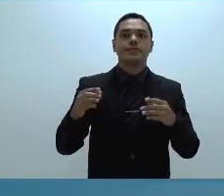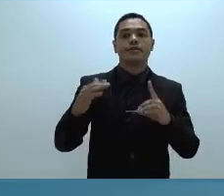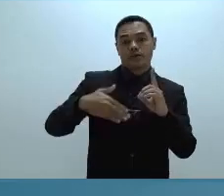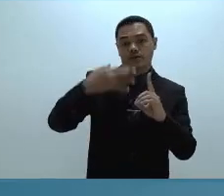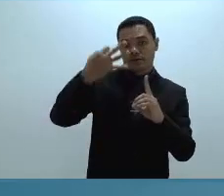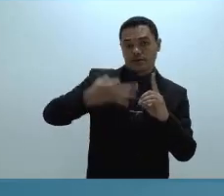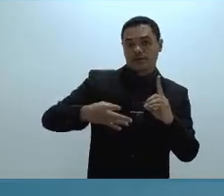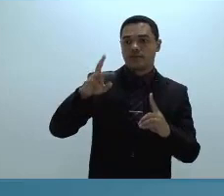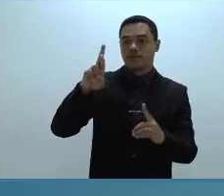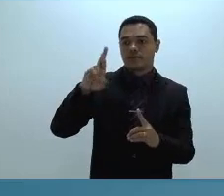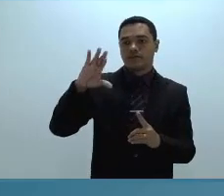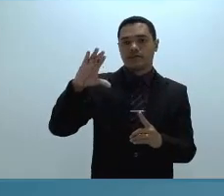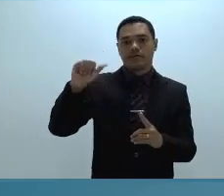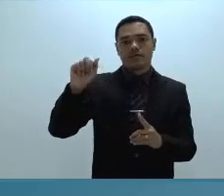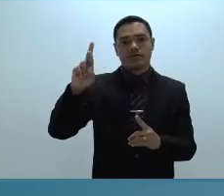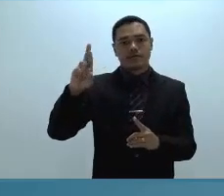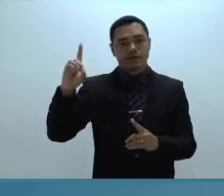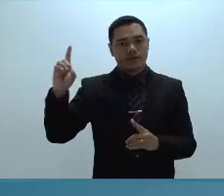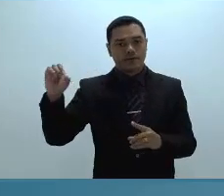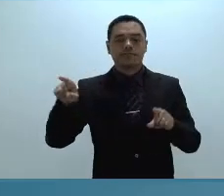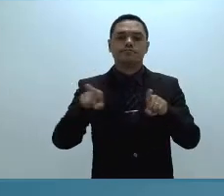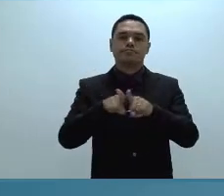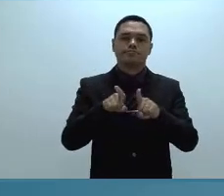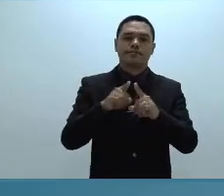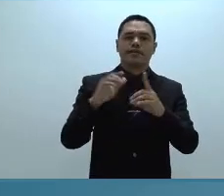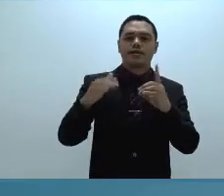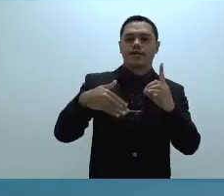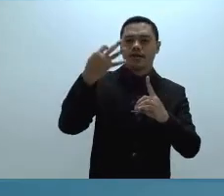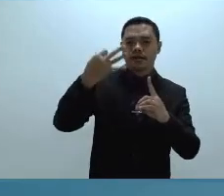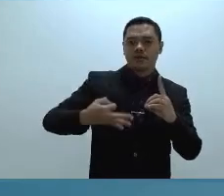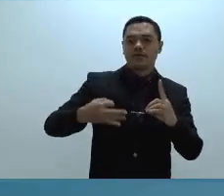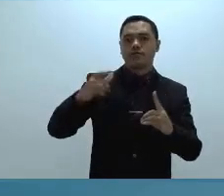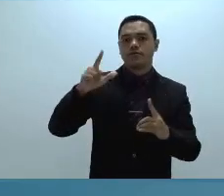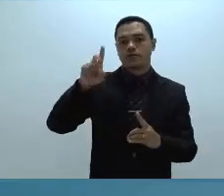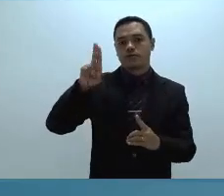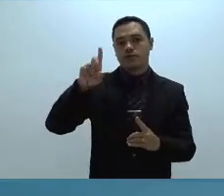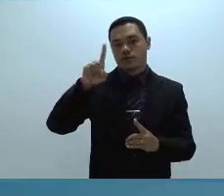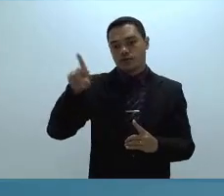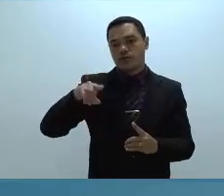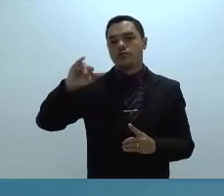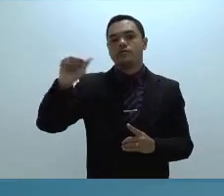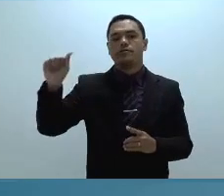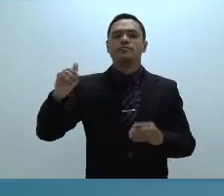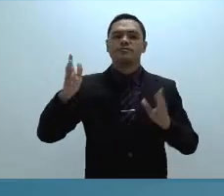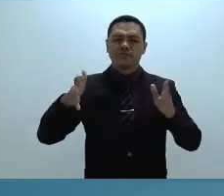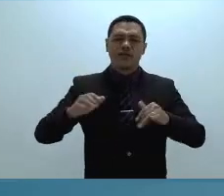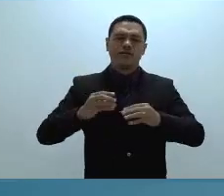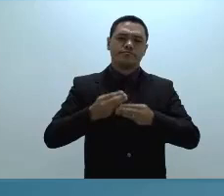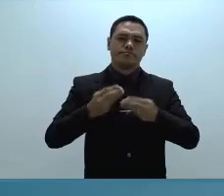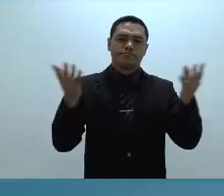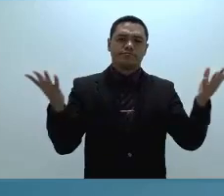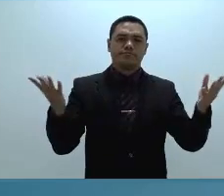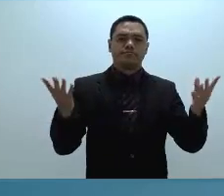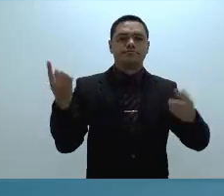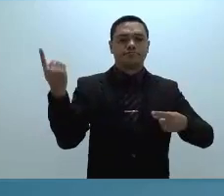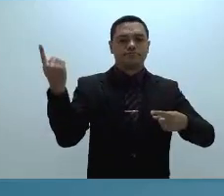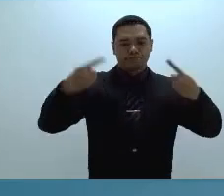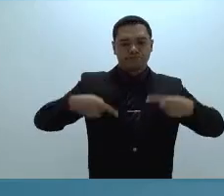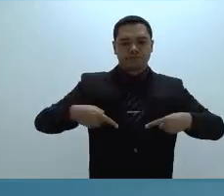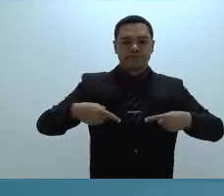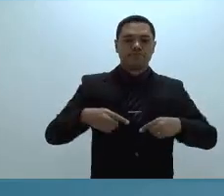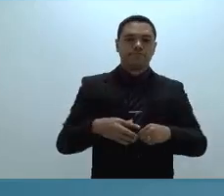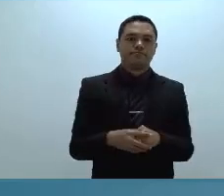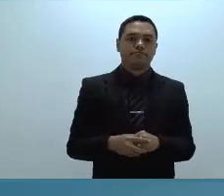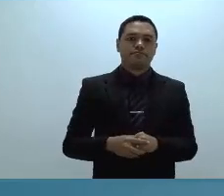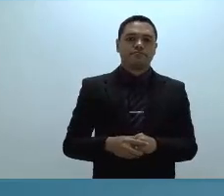Ricardo Ferreira Nunes e Luziana Nascimento Guimarães já expunham a divergência agora revisitada.